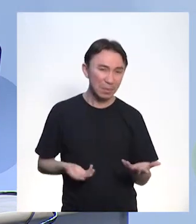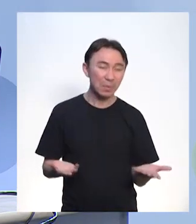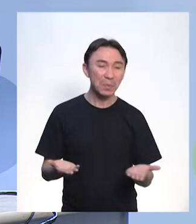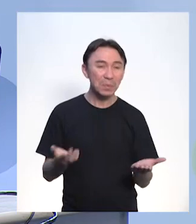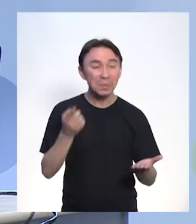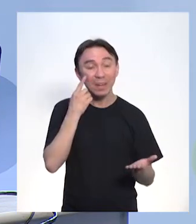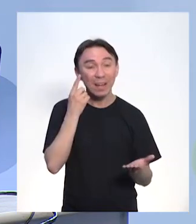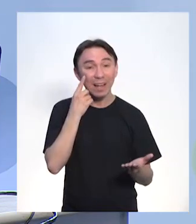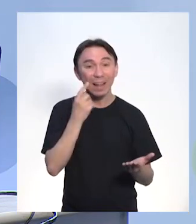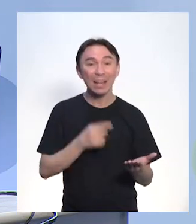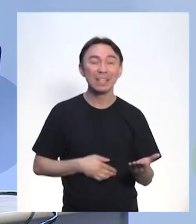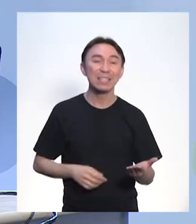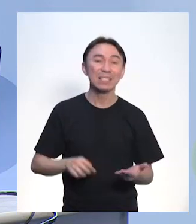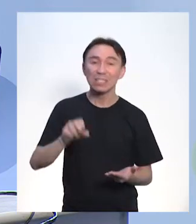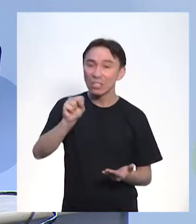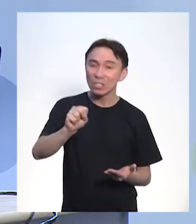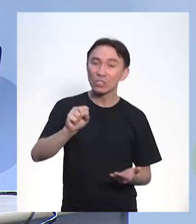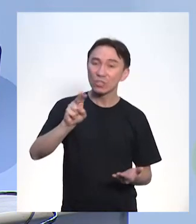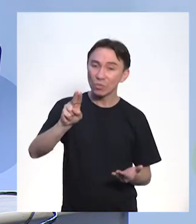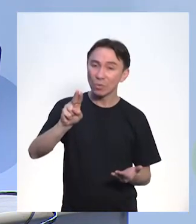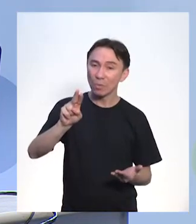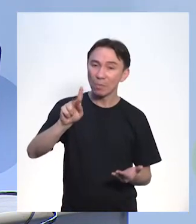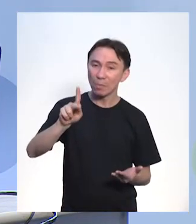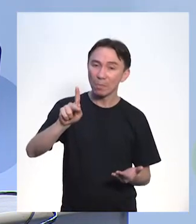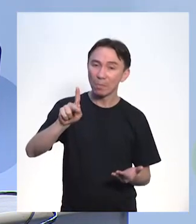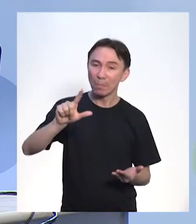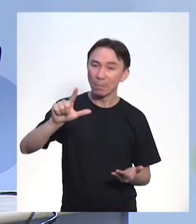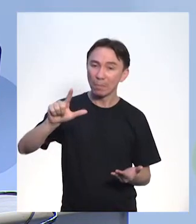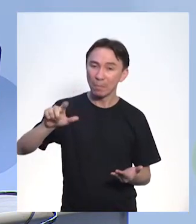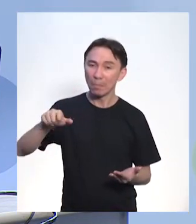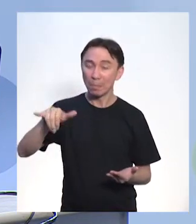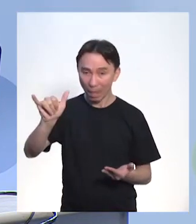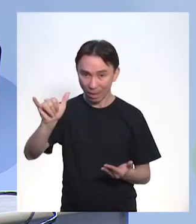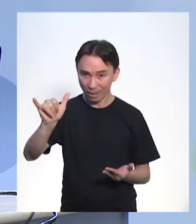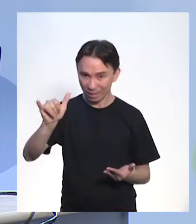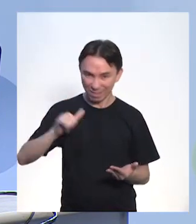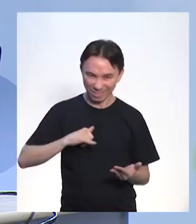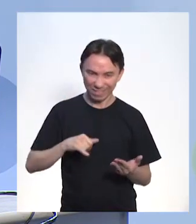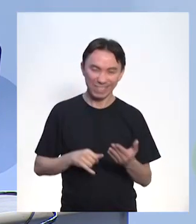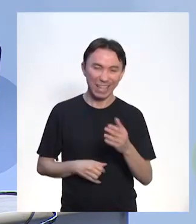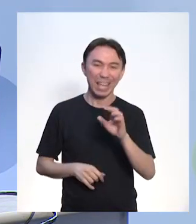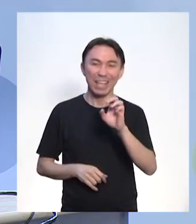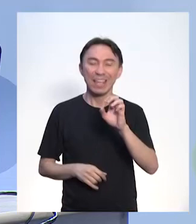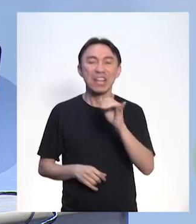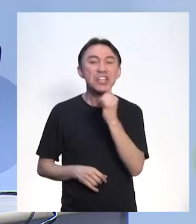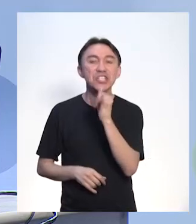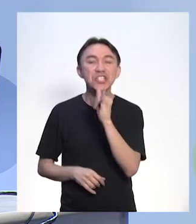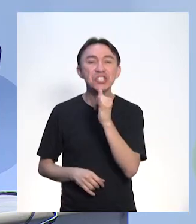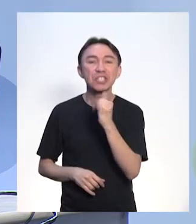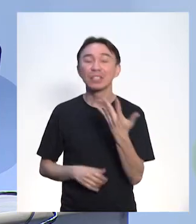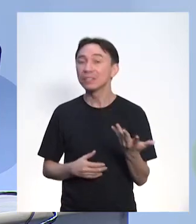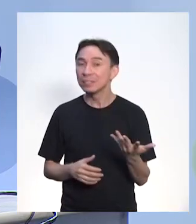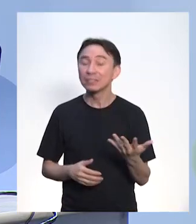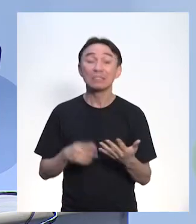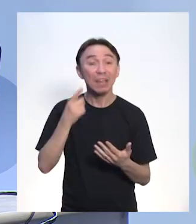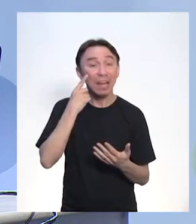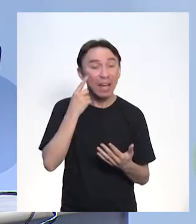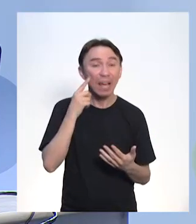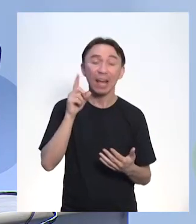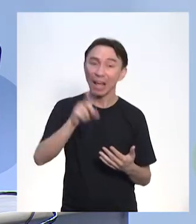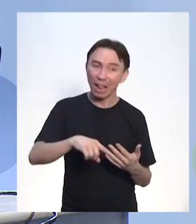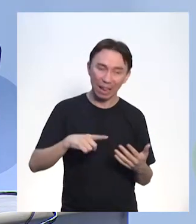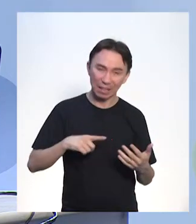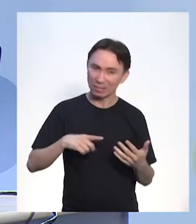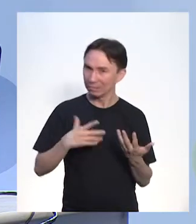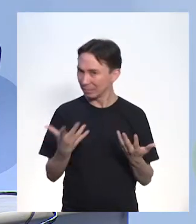diferente. Se você fala supply energy, você é o verbo aí, né? Fornecer energia. Energy supply, fornecimento de